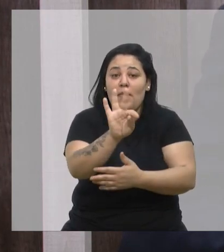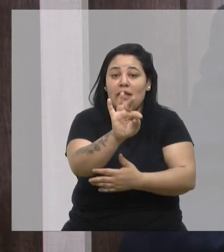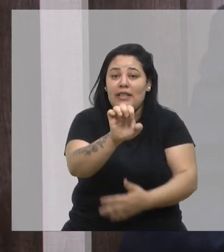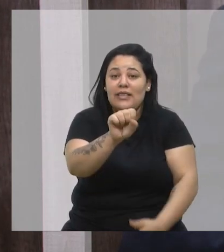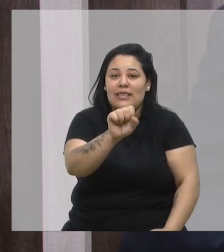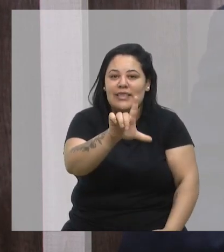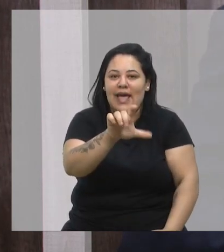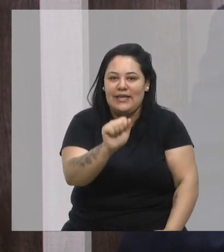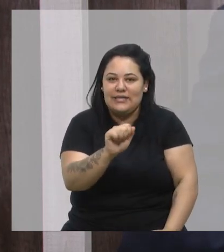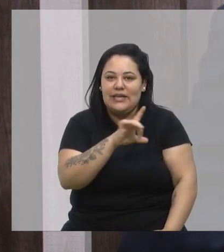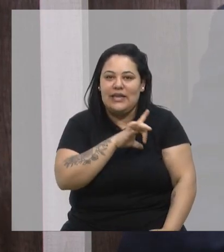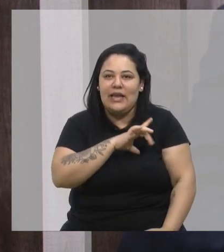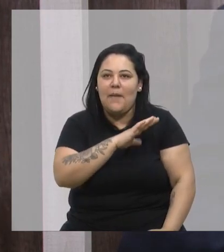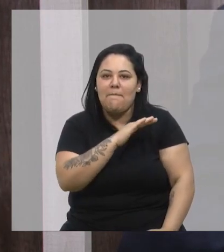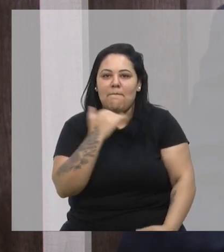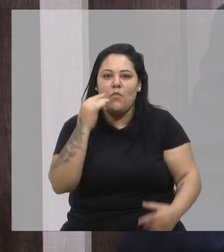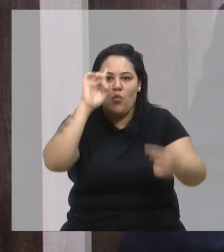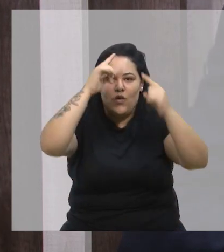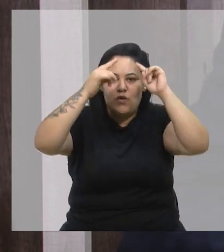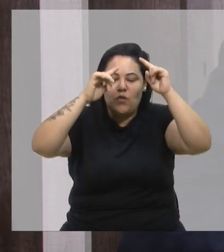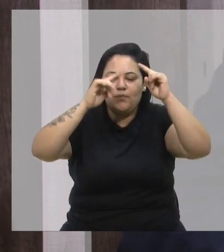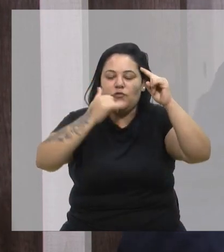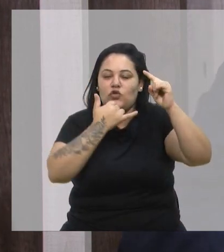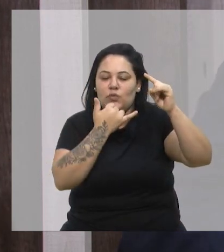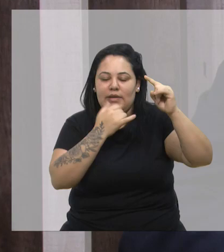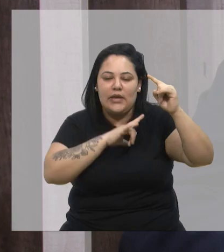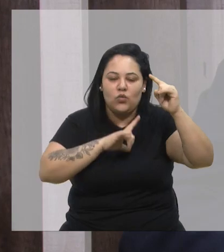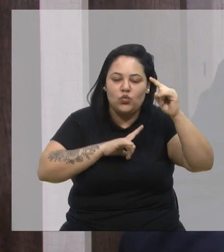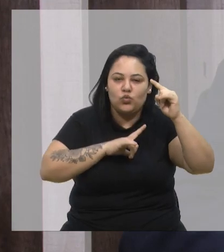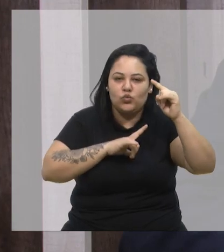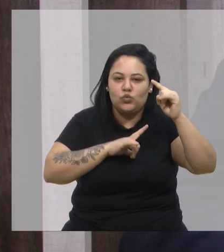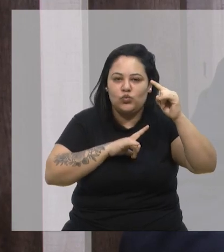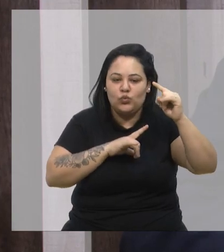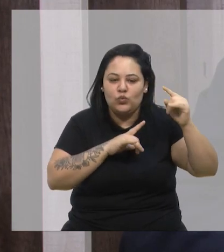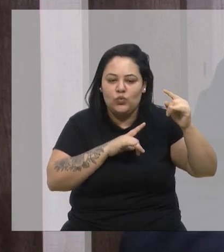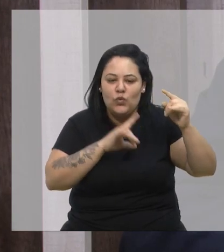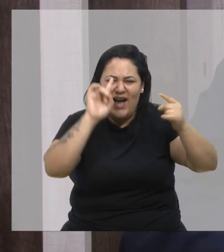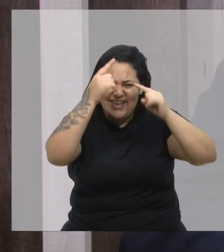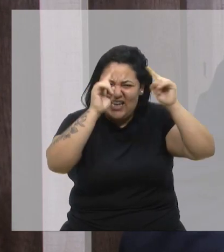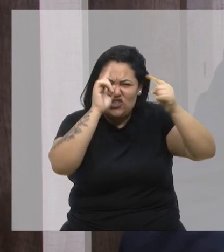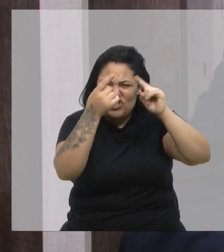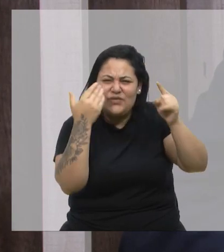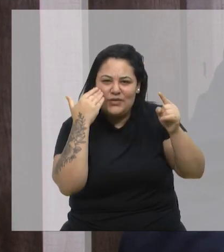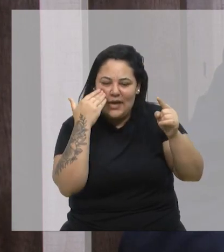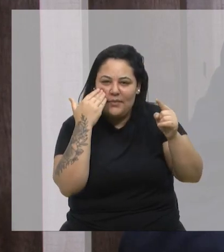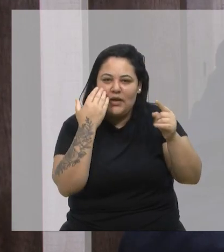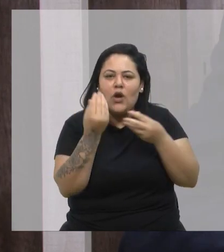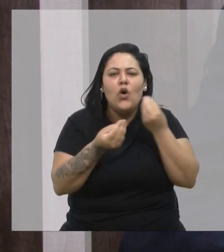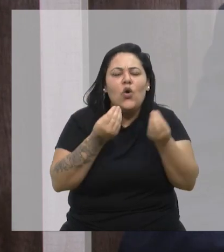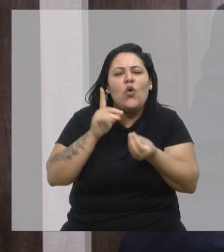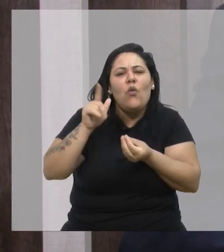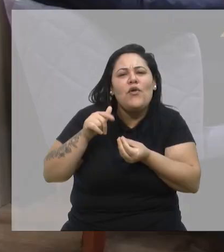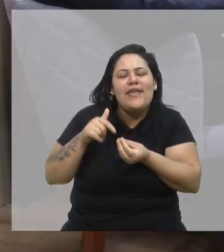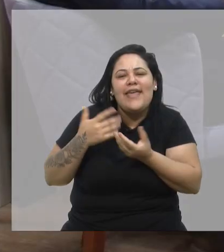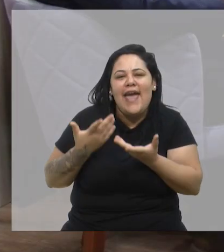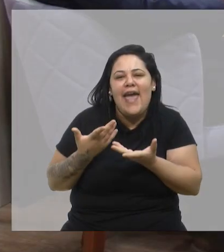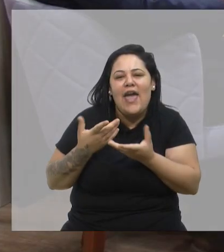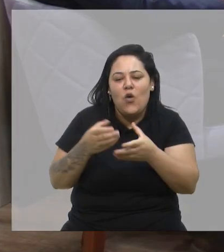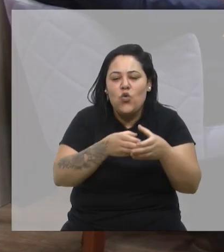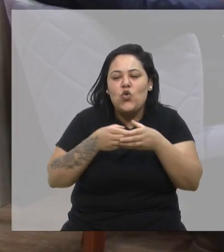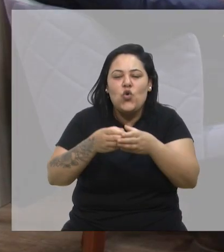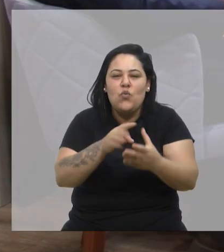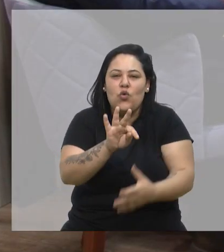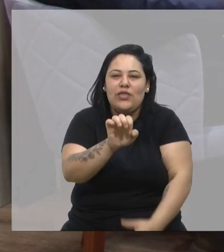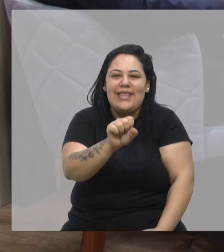Digamos, ali está o mote criativo de vocês. Como que tem funcionado também, antes de mergulhar aqui na